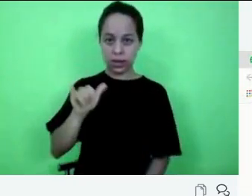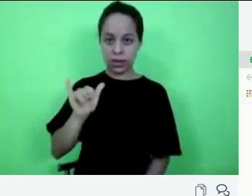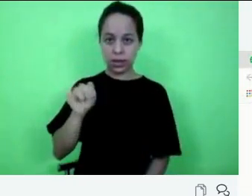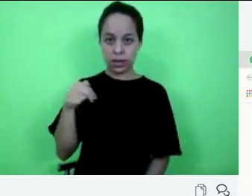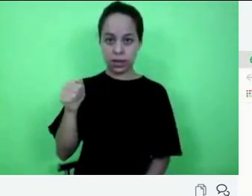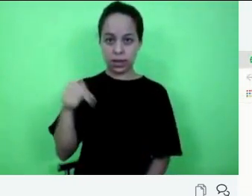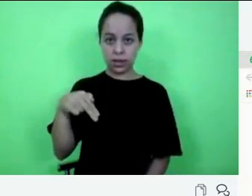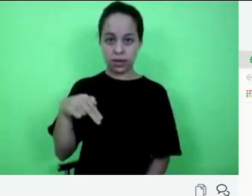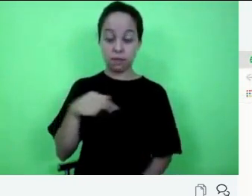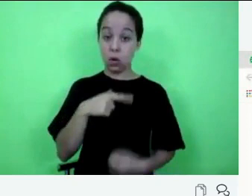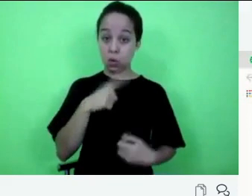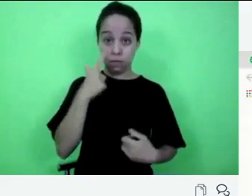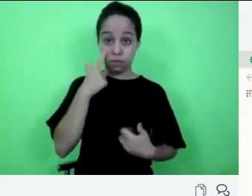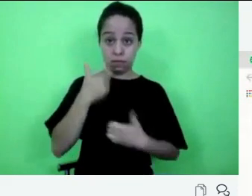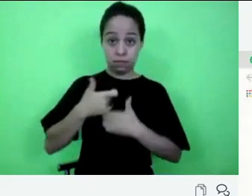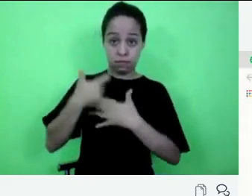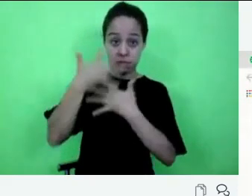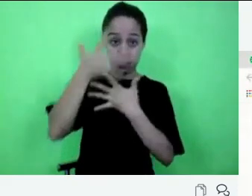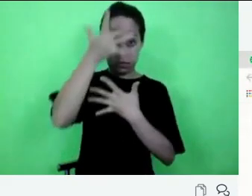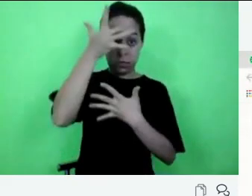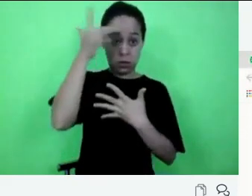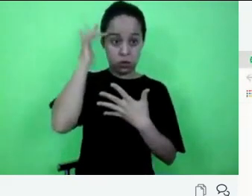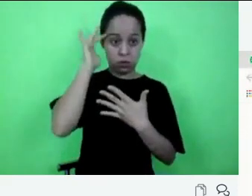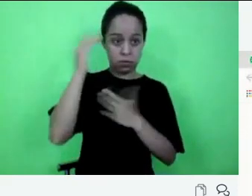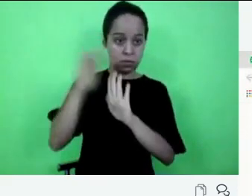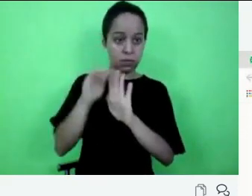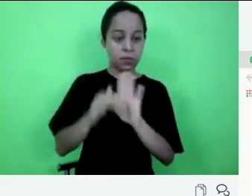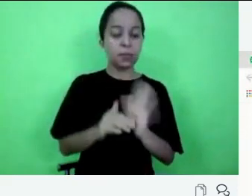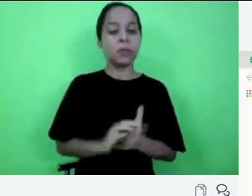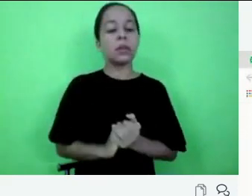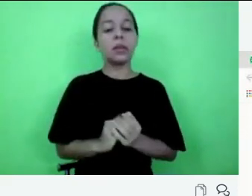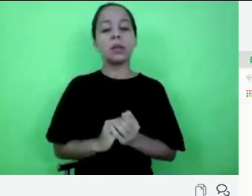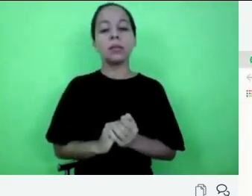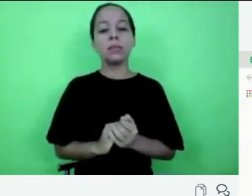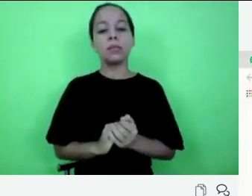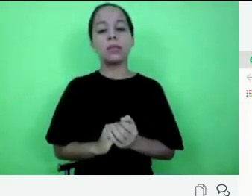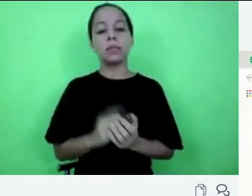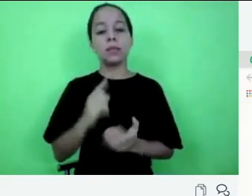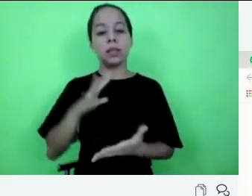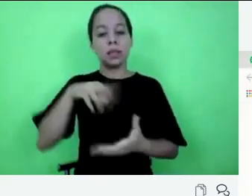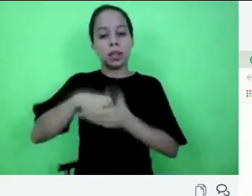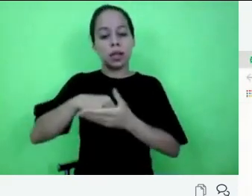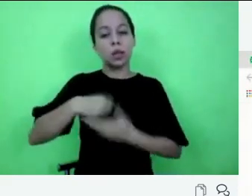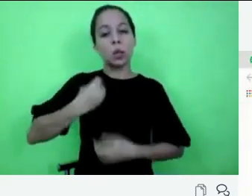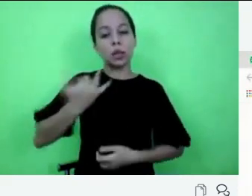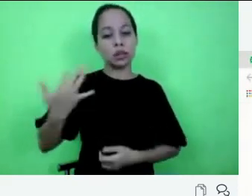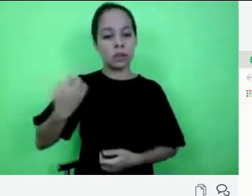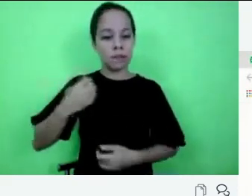A relação dos classificados dentro do número de vagas.